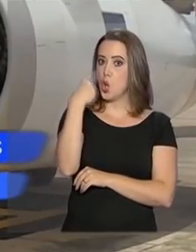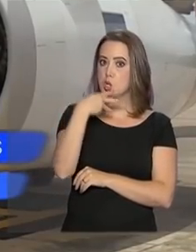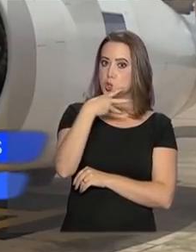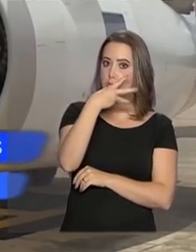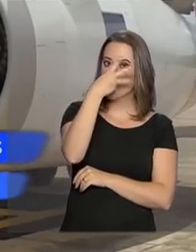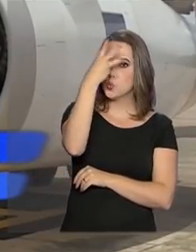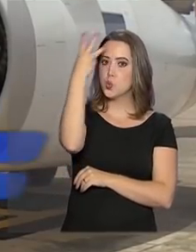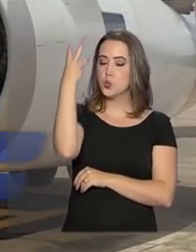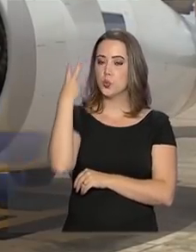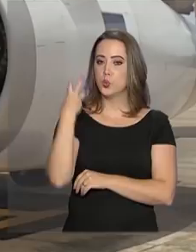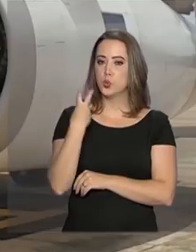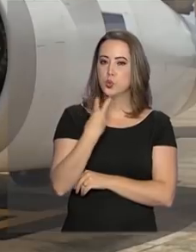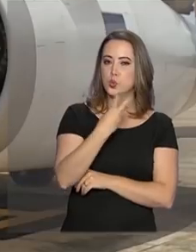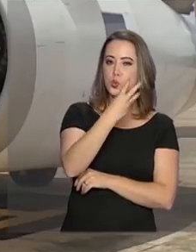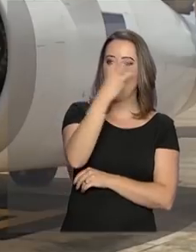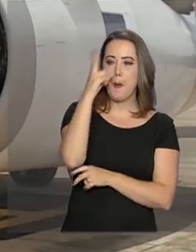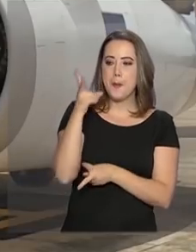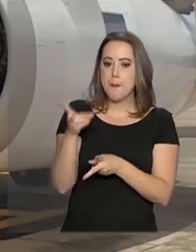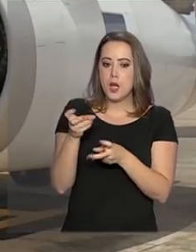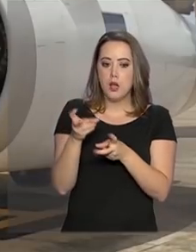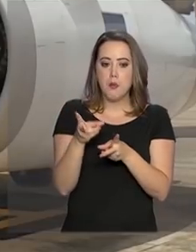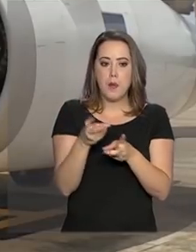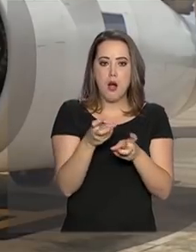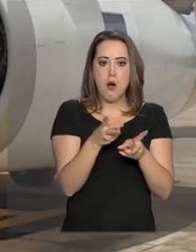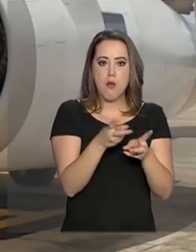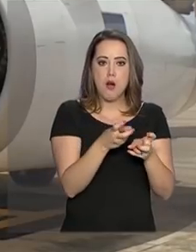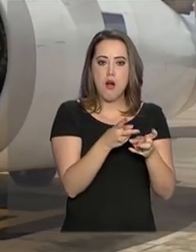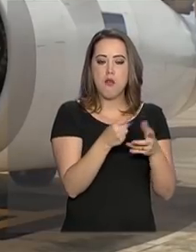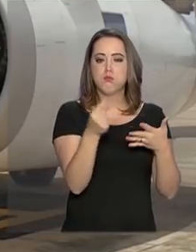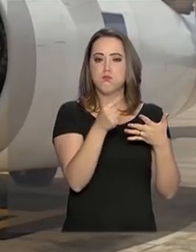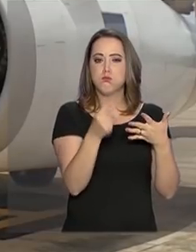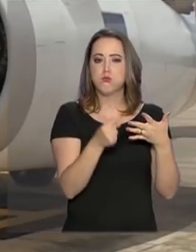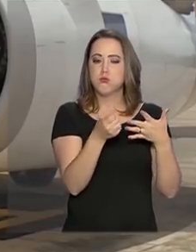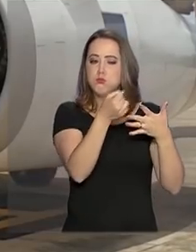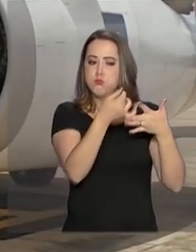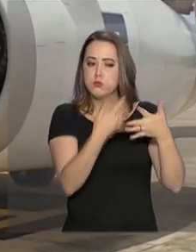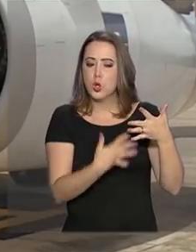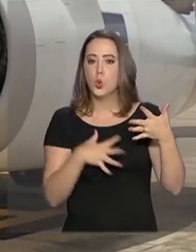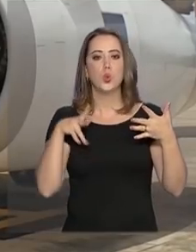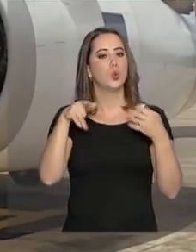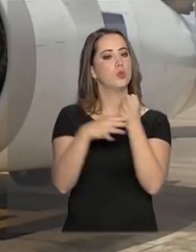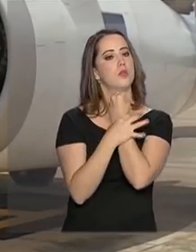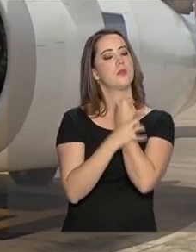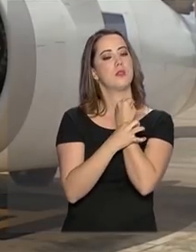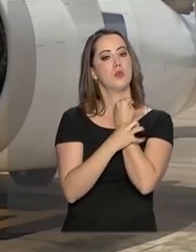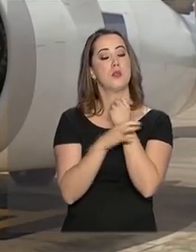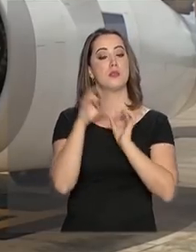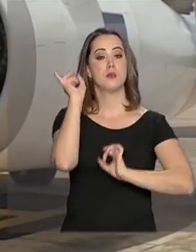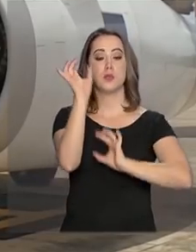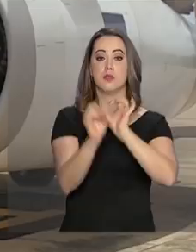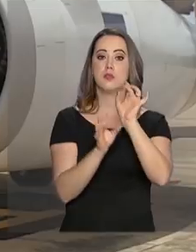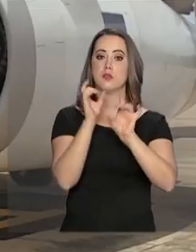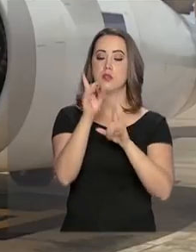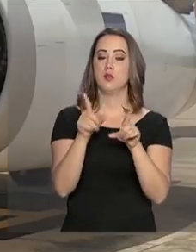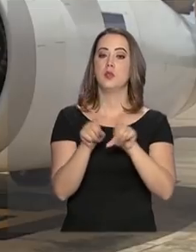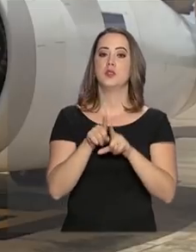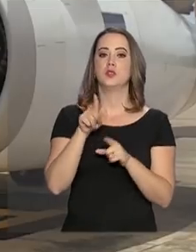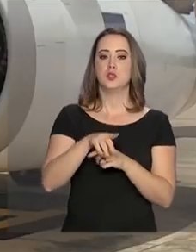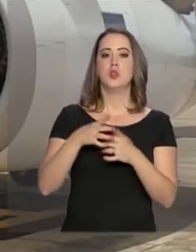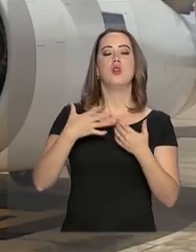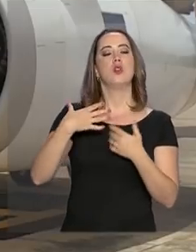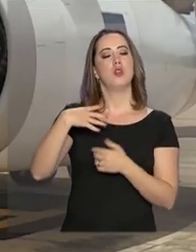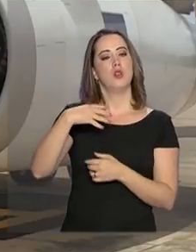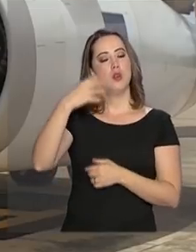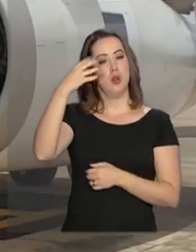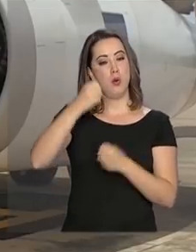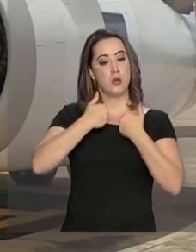possa fazer todos os cheques possíveis, que a gente inicie a missão com total segurança, em especial ao transporte da